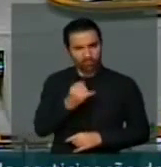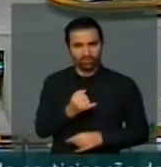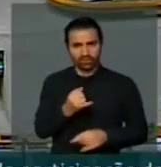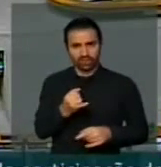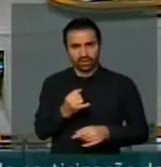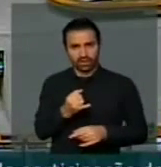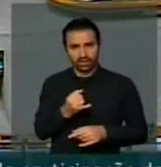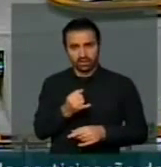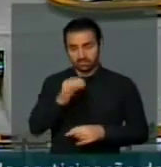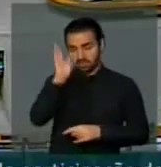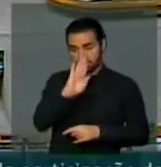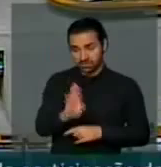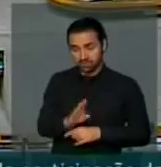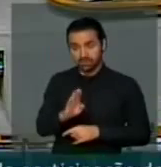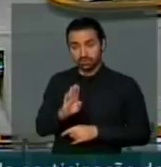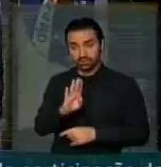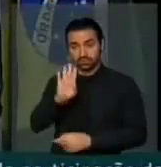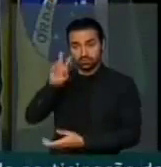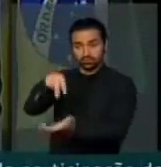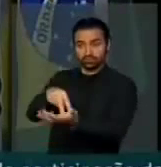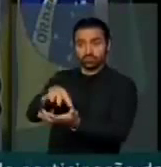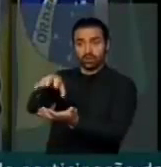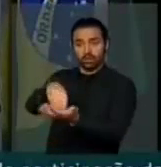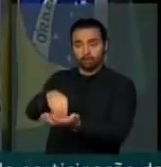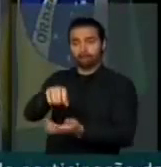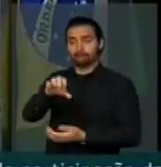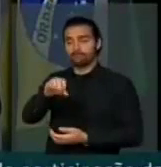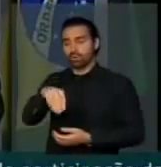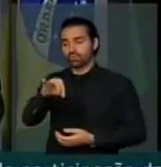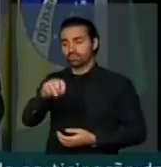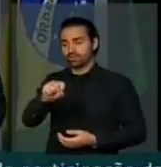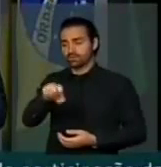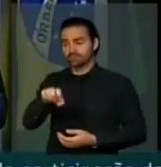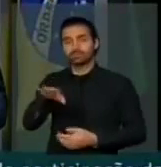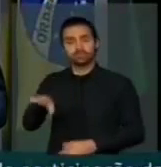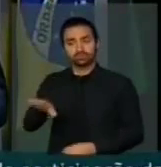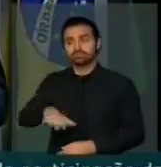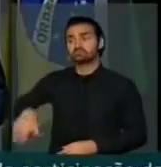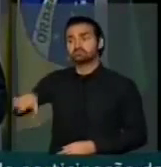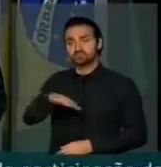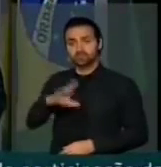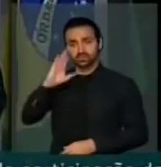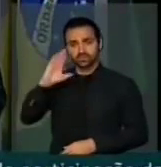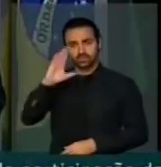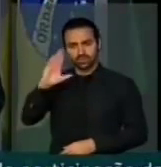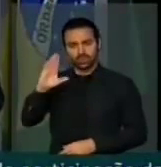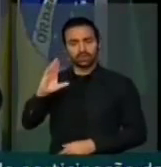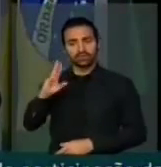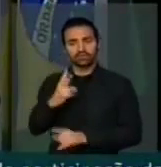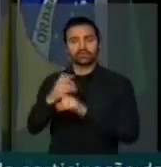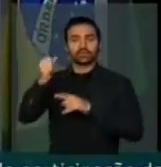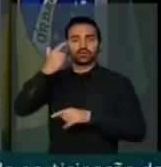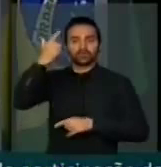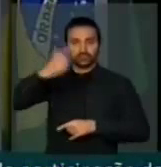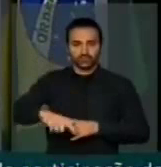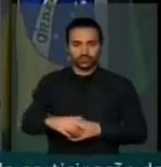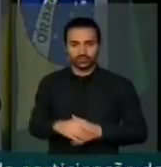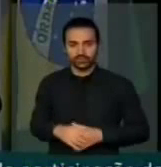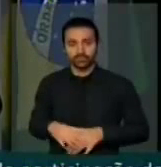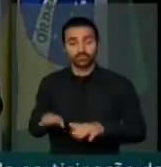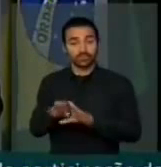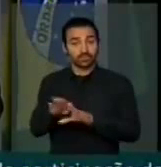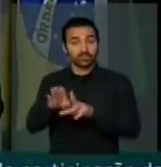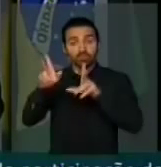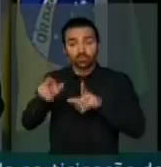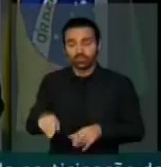o sucesso brasileiro sob Montese? E mais uma vez nossos corajosos soldados saíram-se vitoriosos. O mesmo